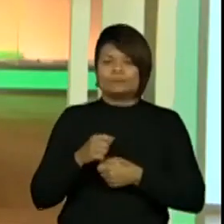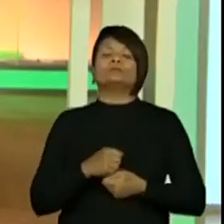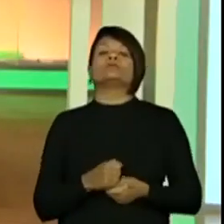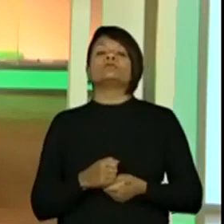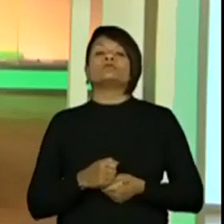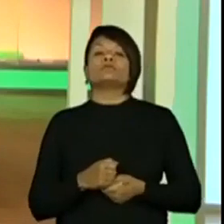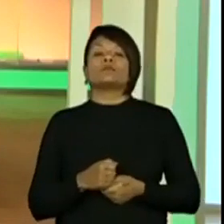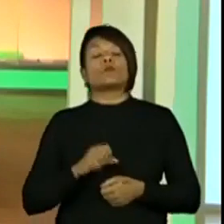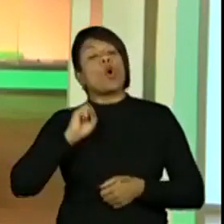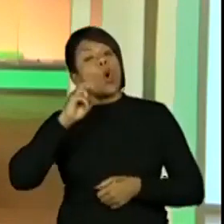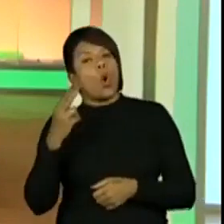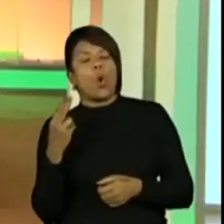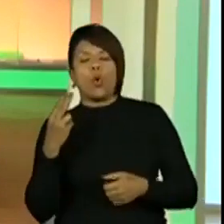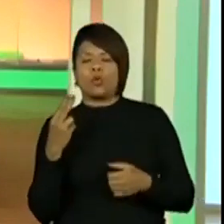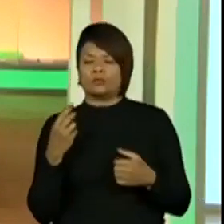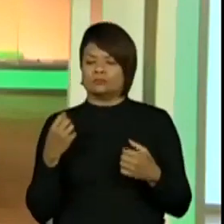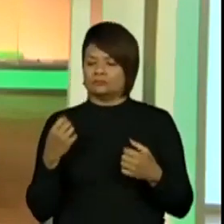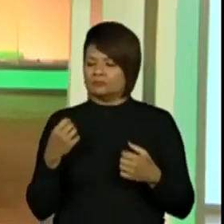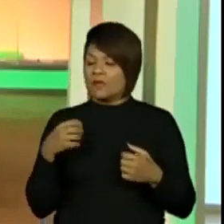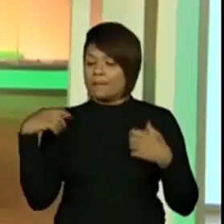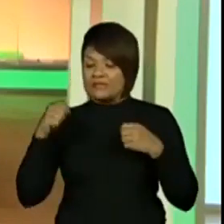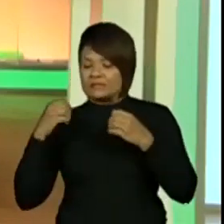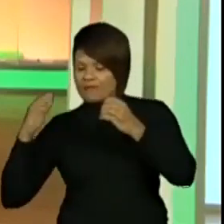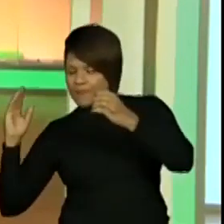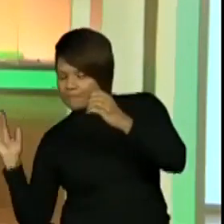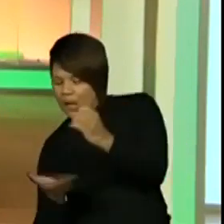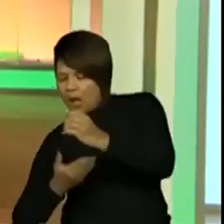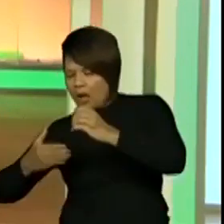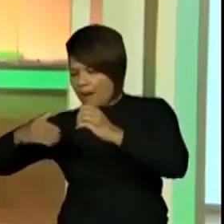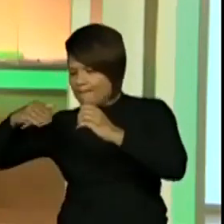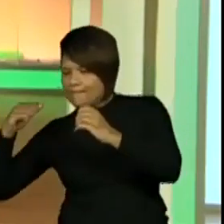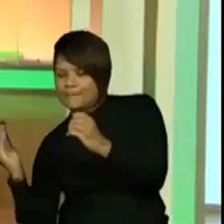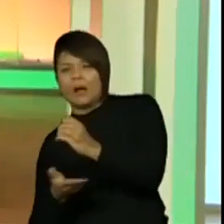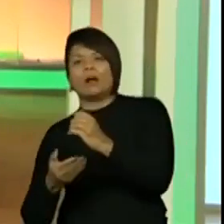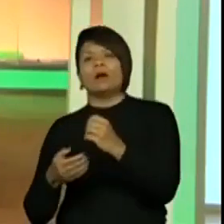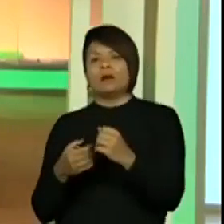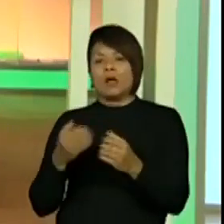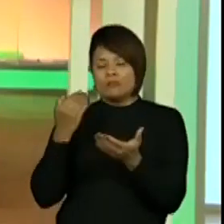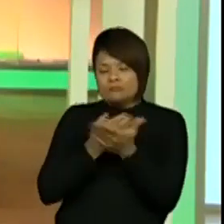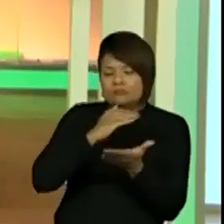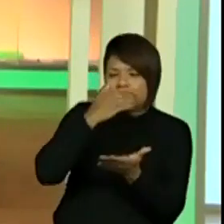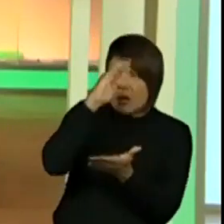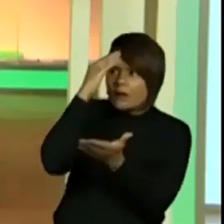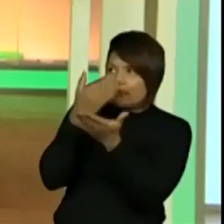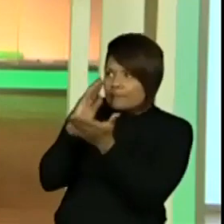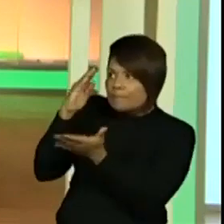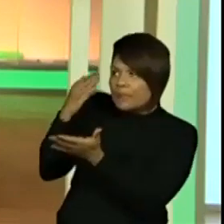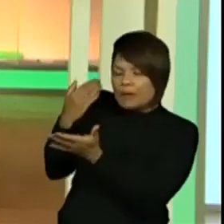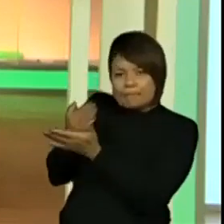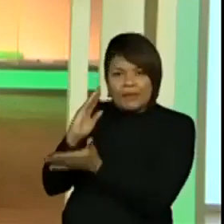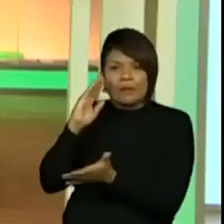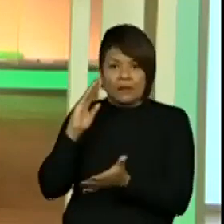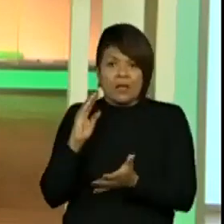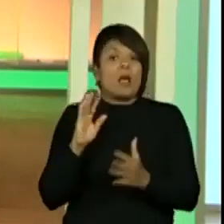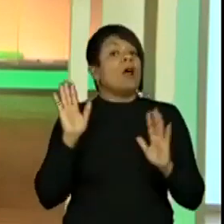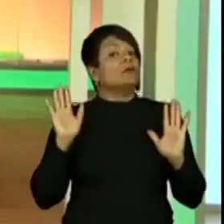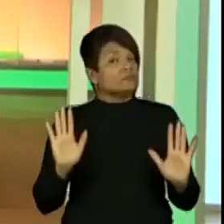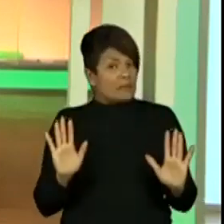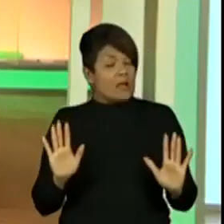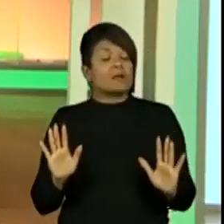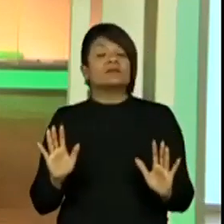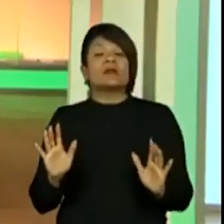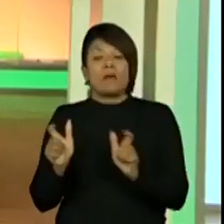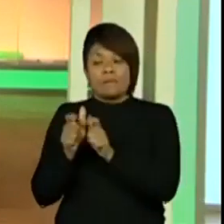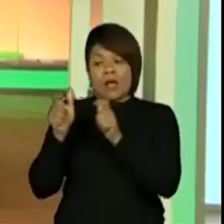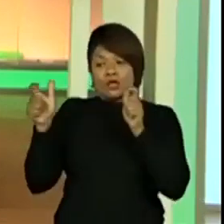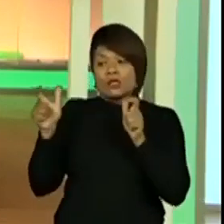em trabalhos braçais, muitas vezes. E hoje, a relação com o trabalho, de muitos casos, mudou bastante.